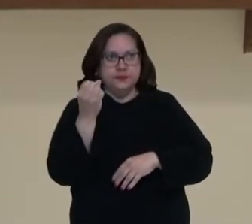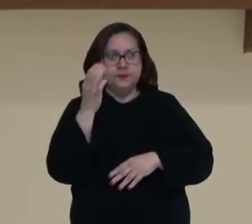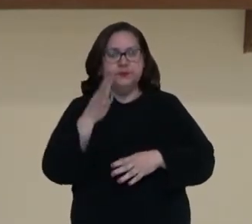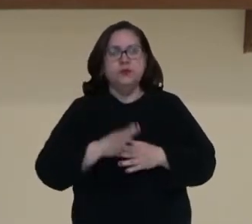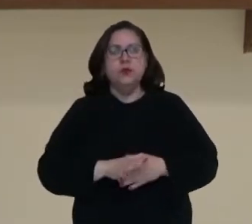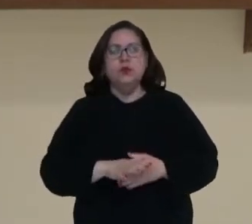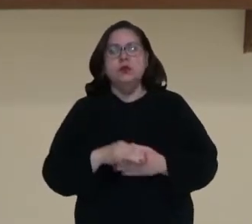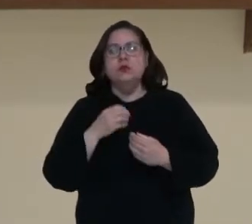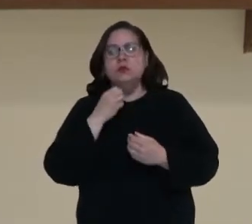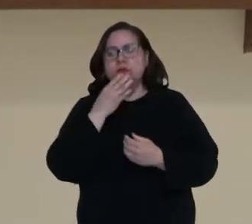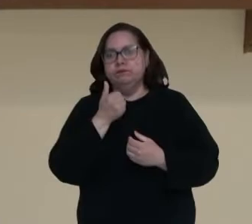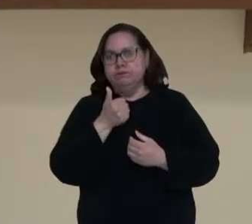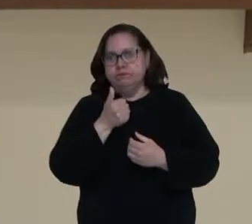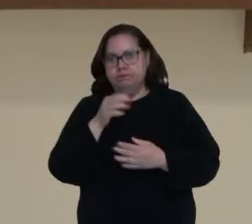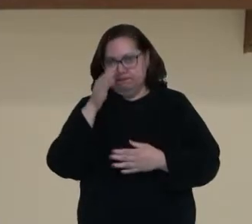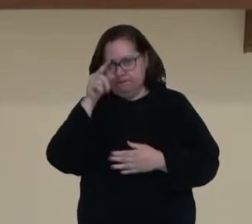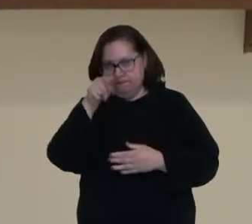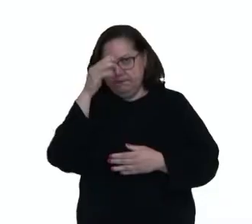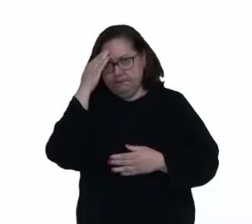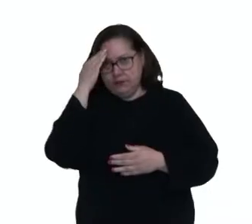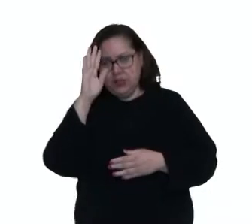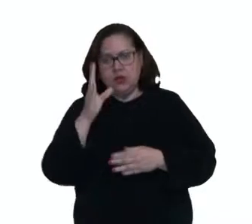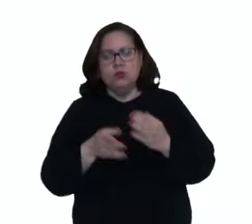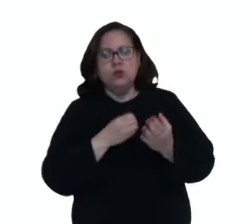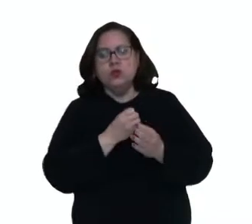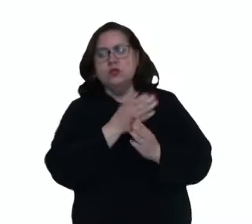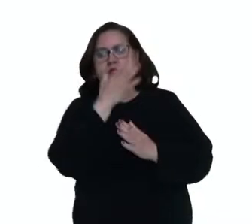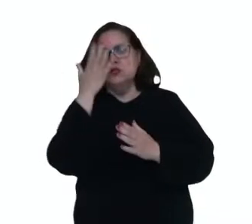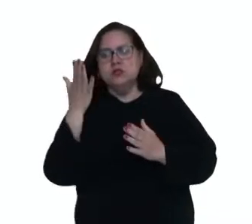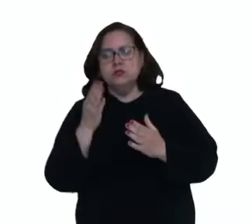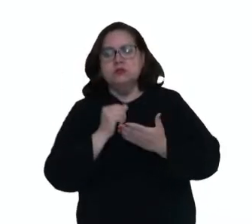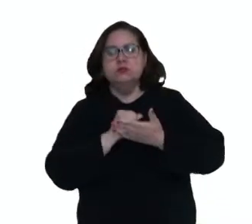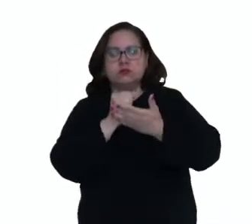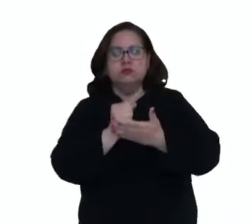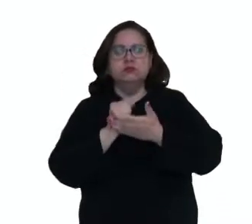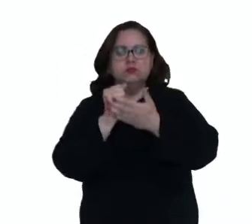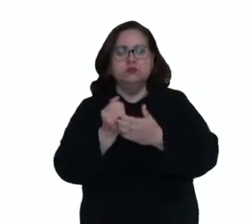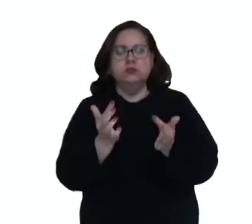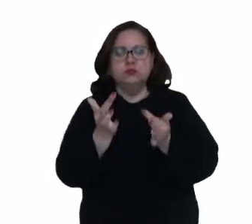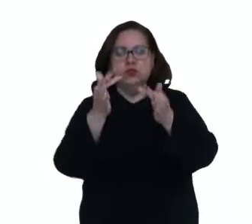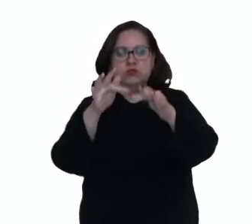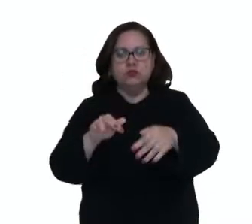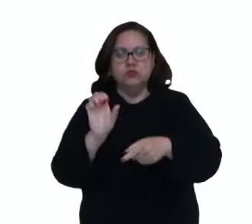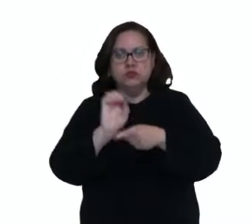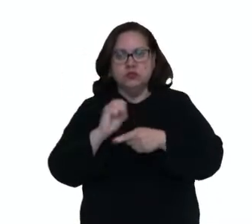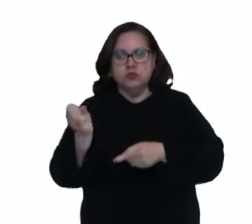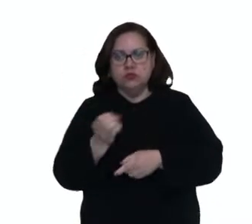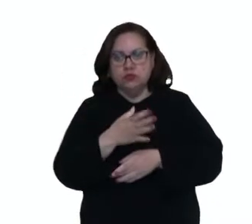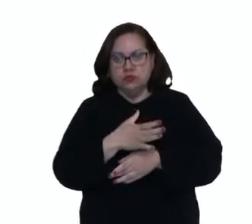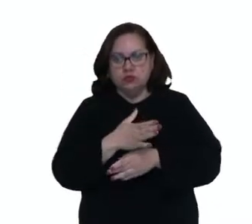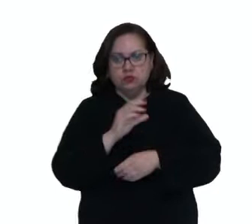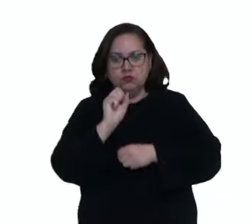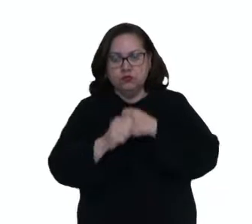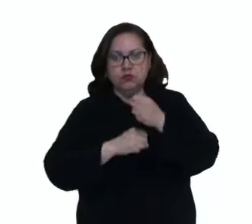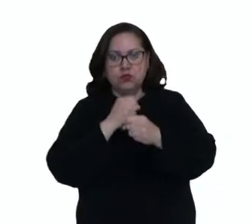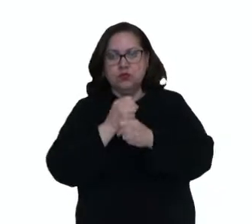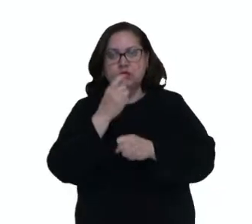1946. Bom, você sabe quais os fatores contribuíram para o fim do Estado Novo no ano